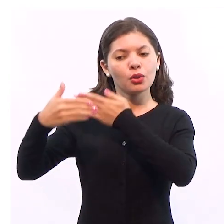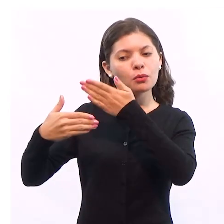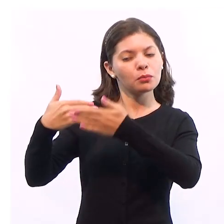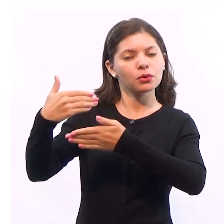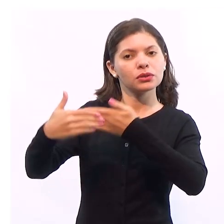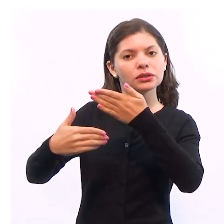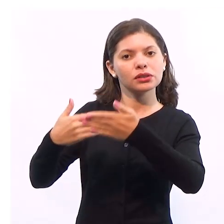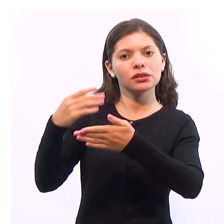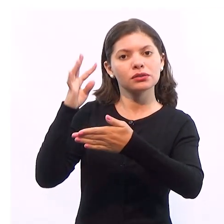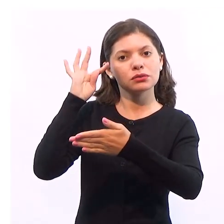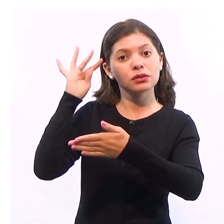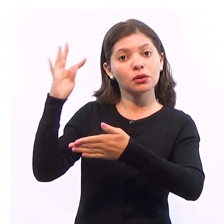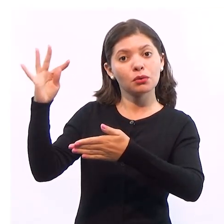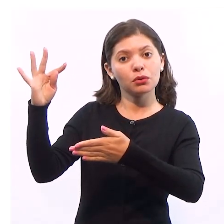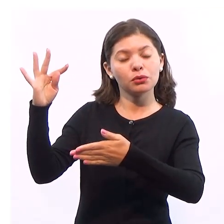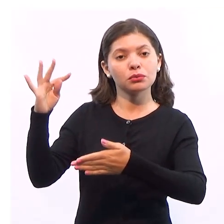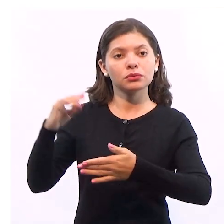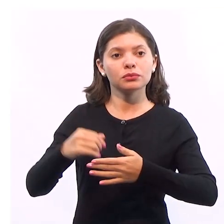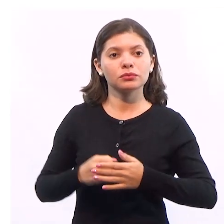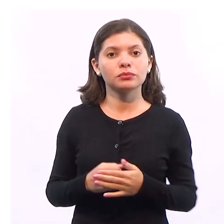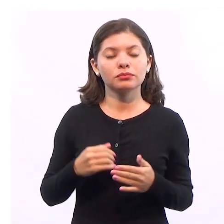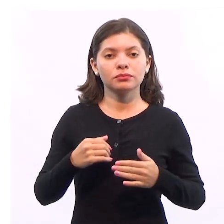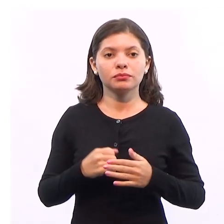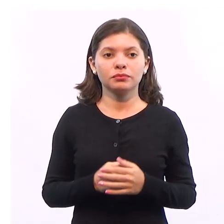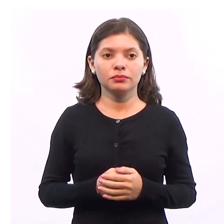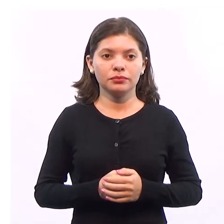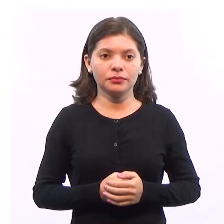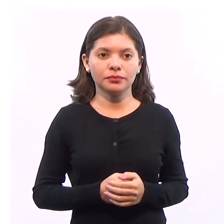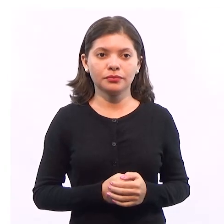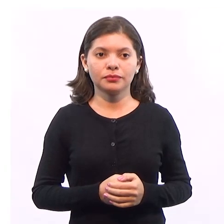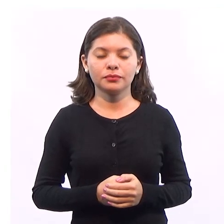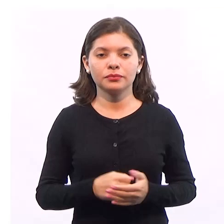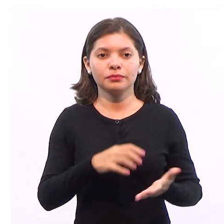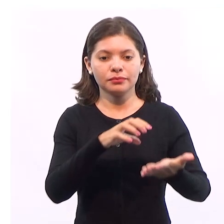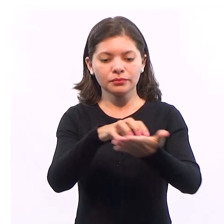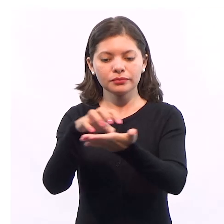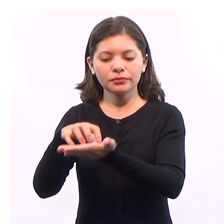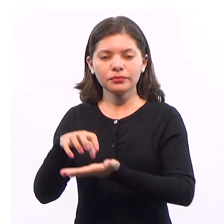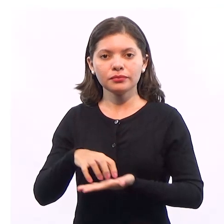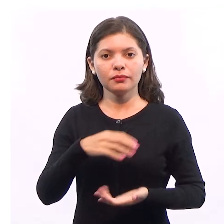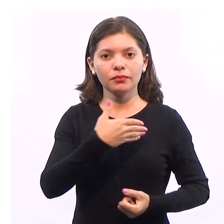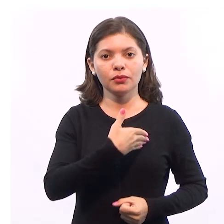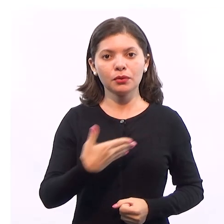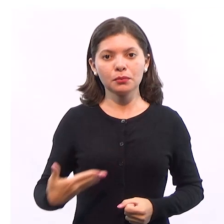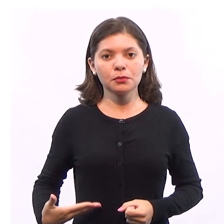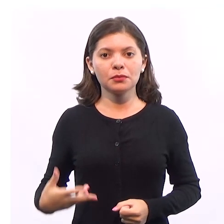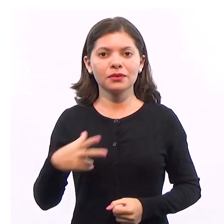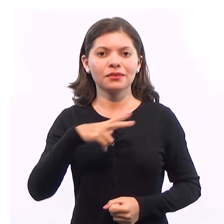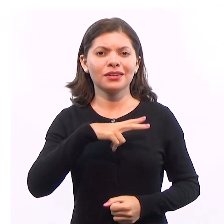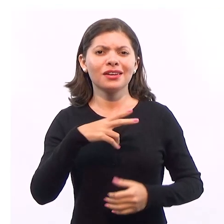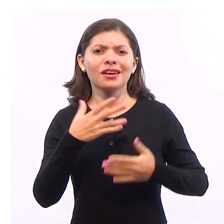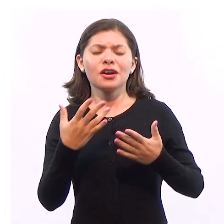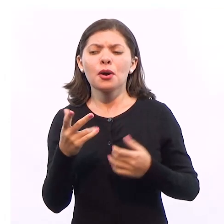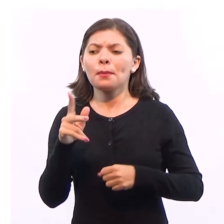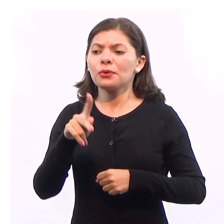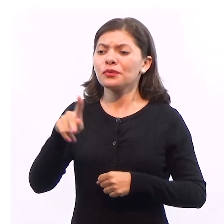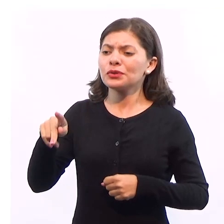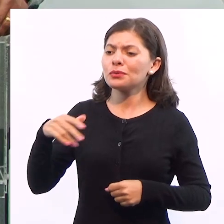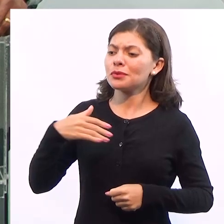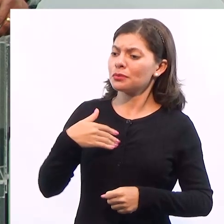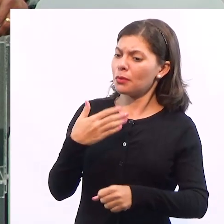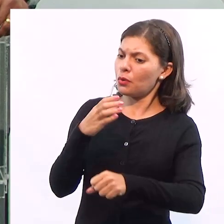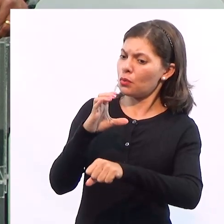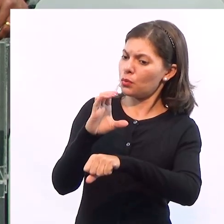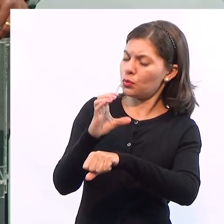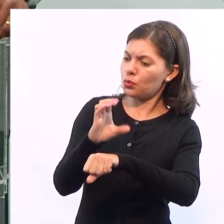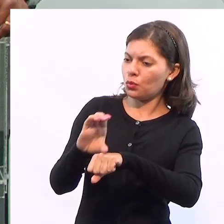processo teórico destas teorias para o desenvolvimento das organizações públicas e privadas. Professor, mas o meu curso ele